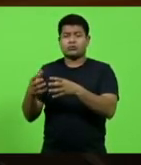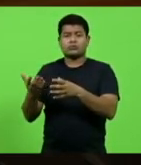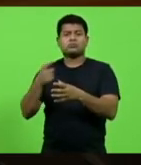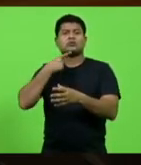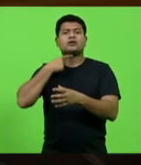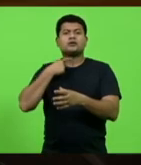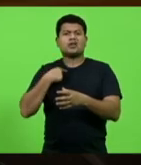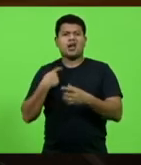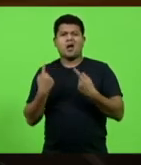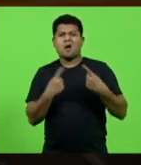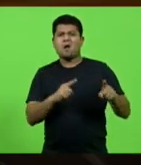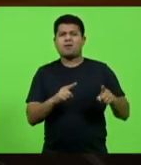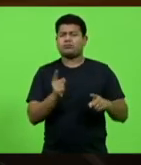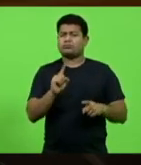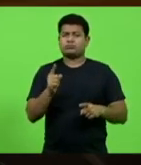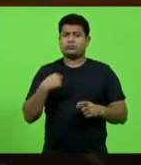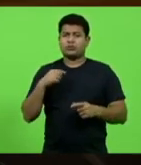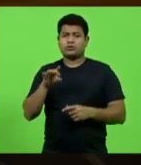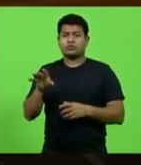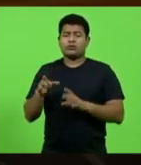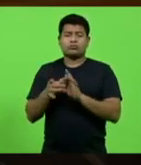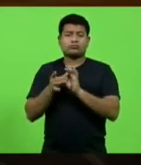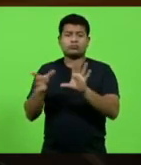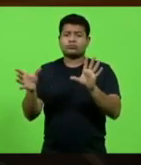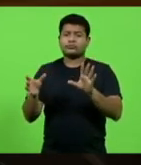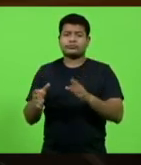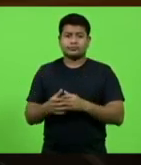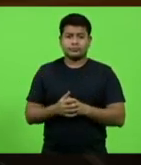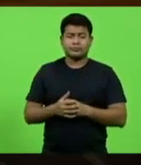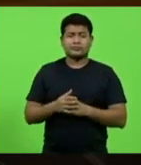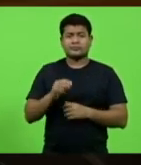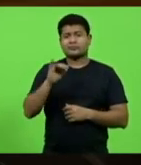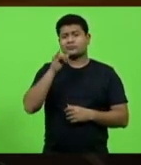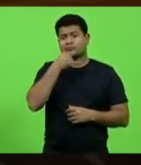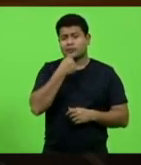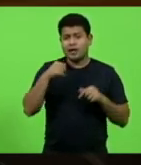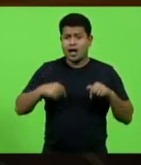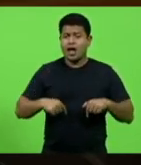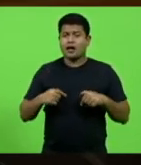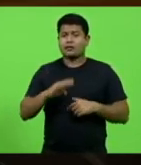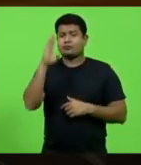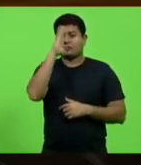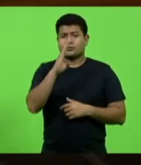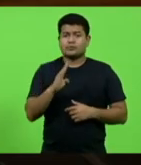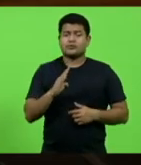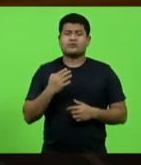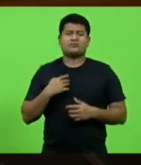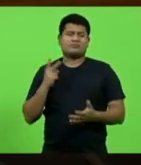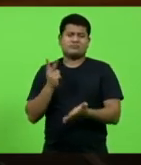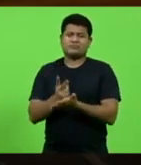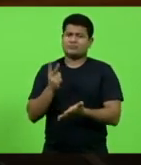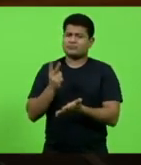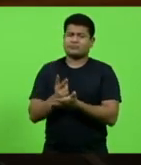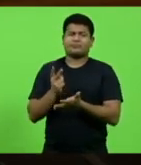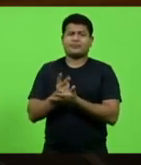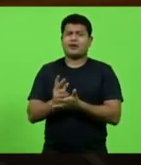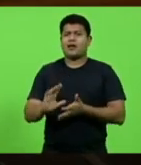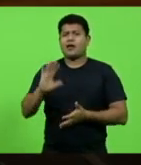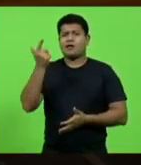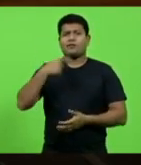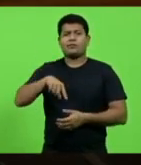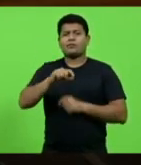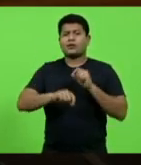E, infelizmente, no Brasil, nós temos essa tendência, e é quase natural, nós temos que lutar contra ela, de querer impor ao nosso